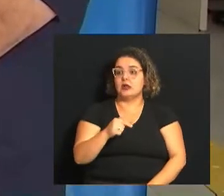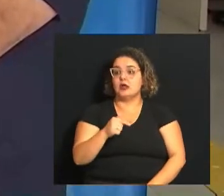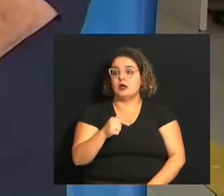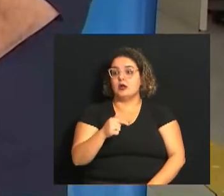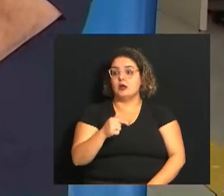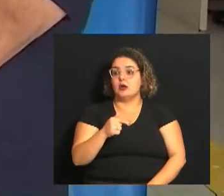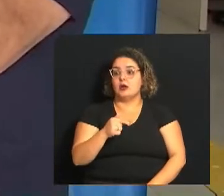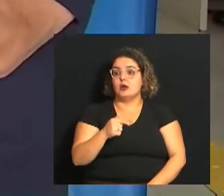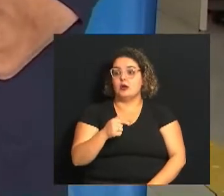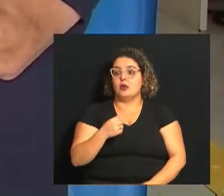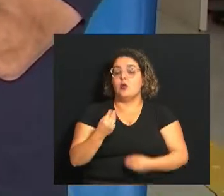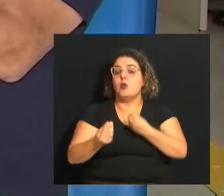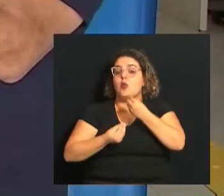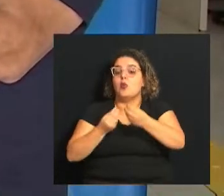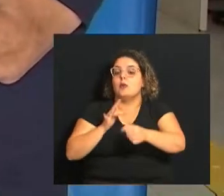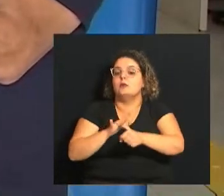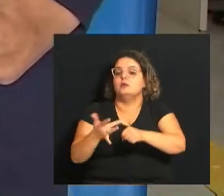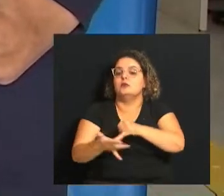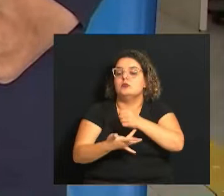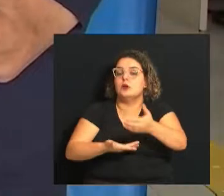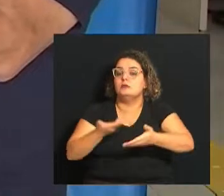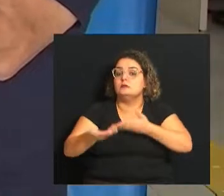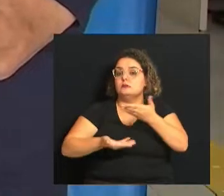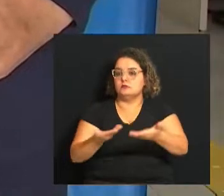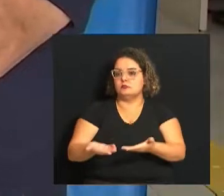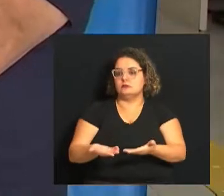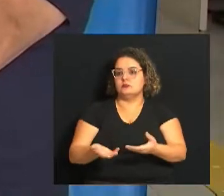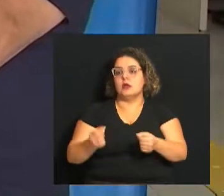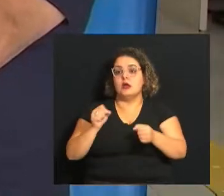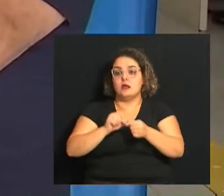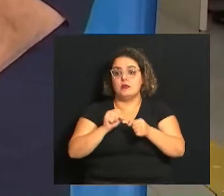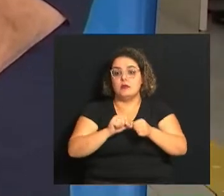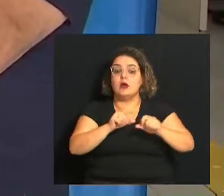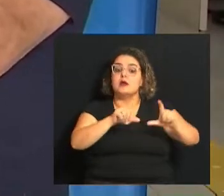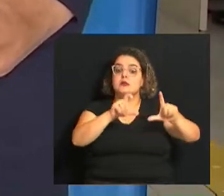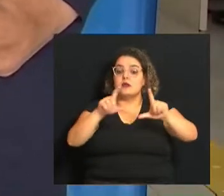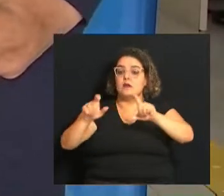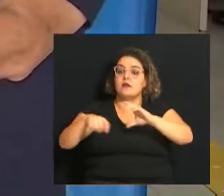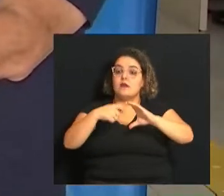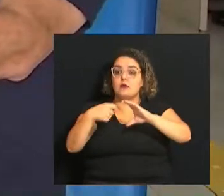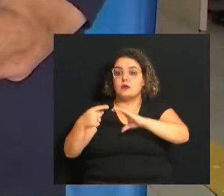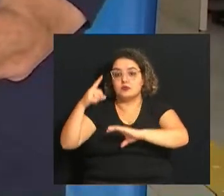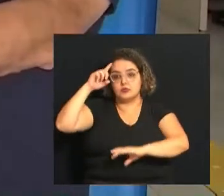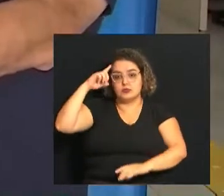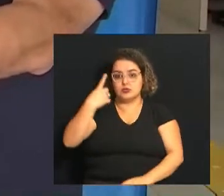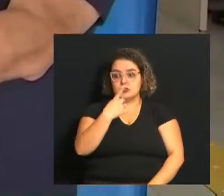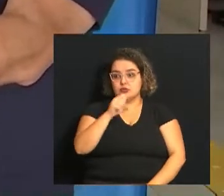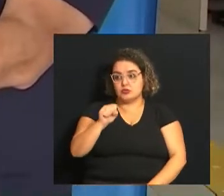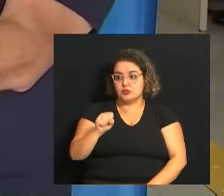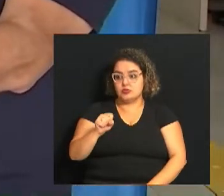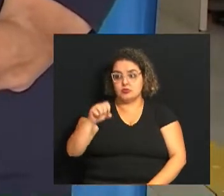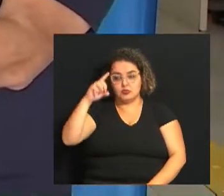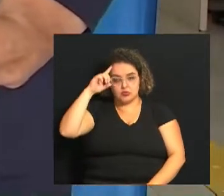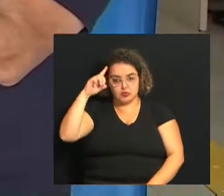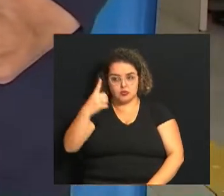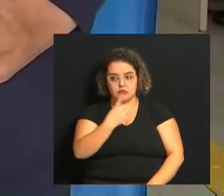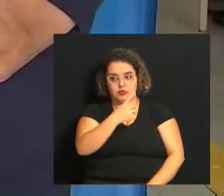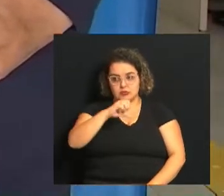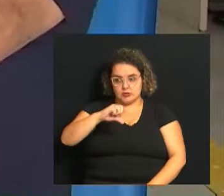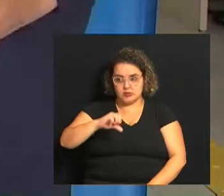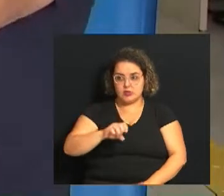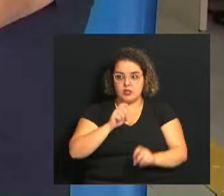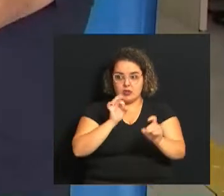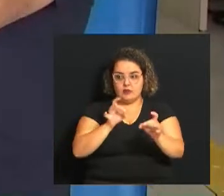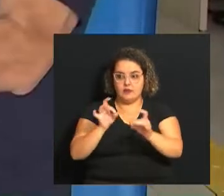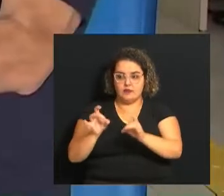nas redes sociais. No dia 18, faça fotos e vídeos incríveis. Boa. E no dia 19, venda online agora